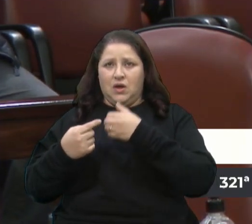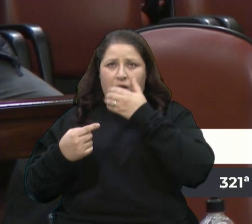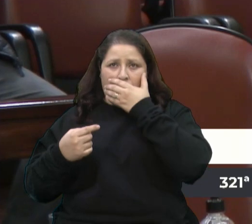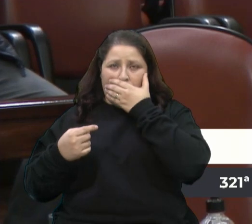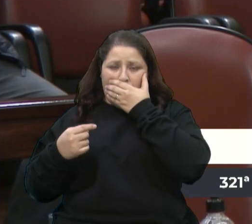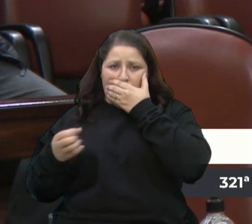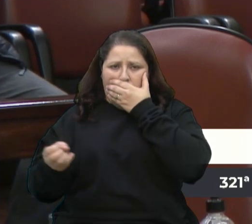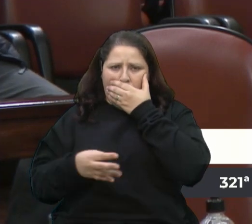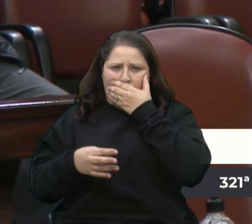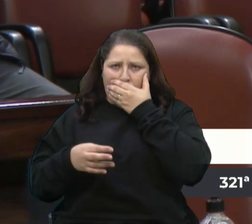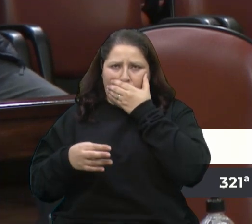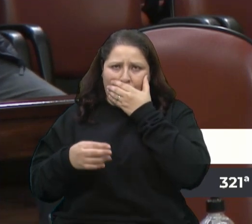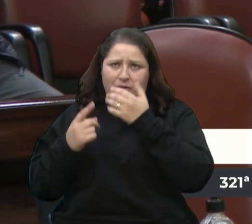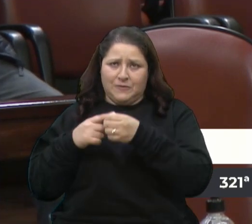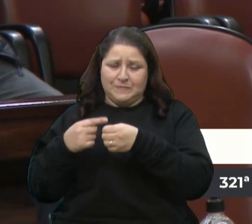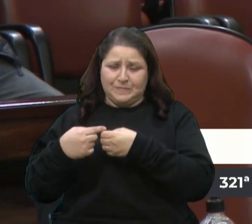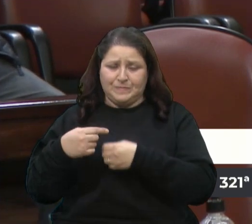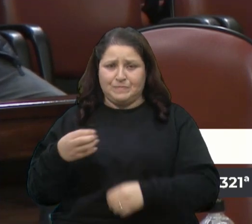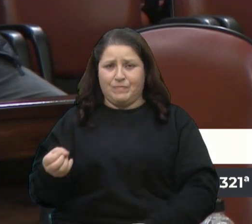Nova Roma?